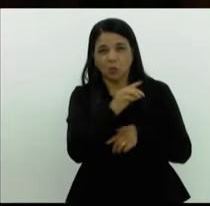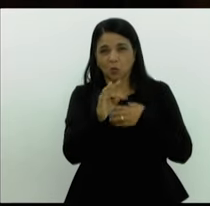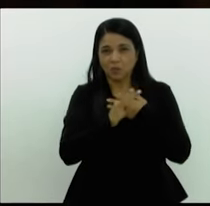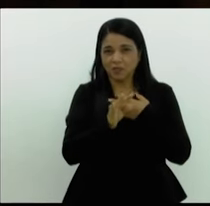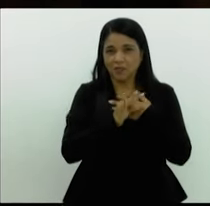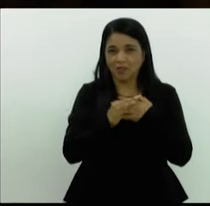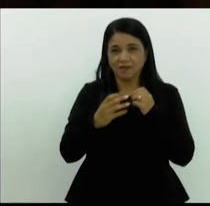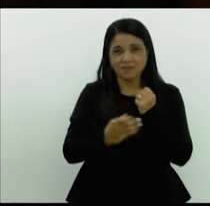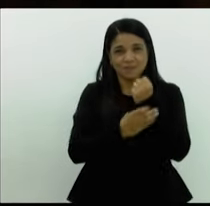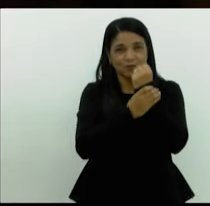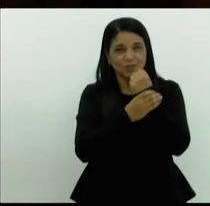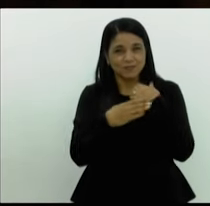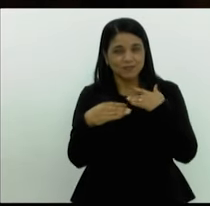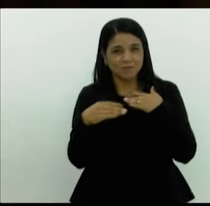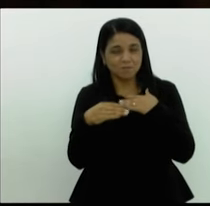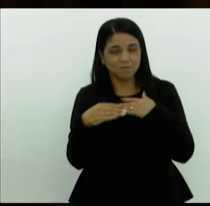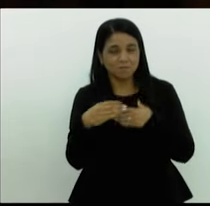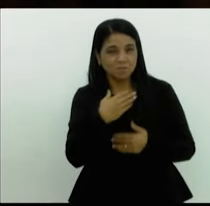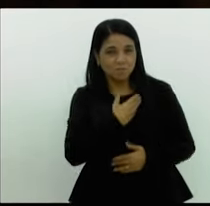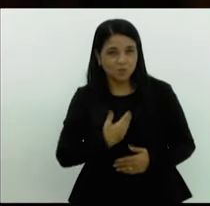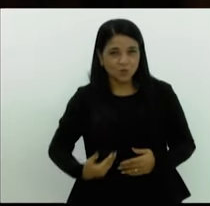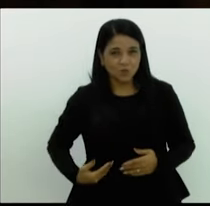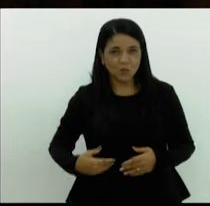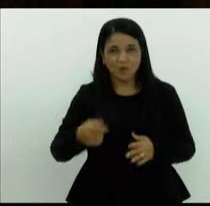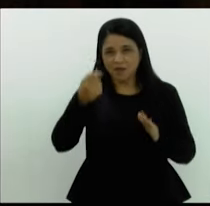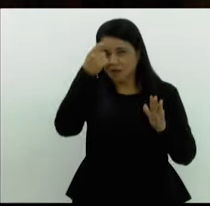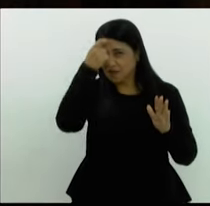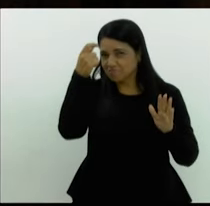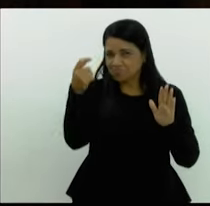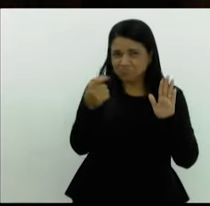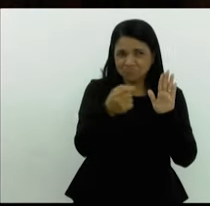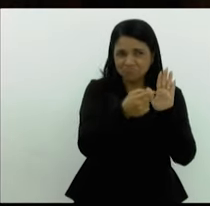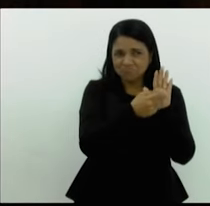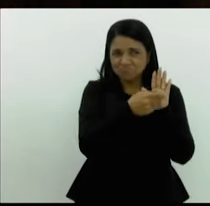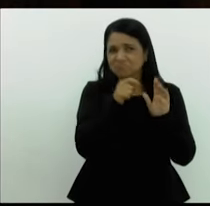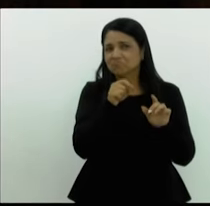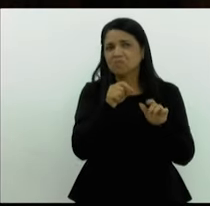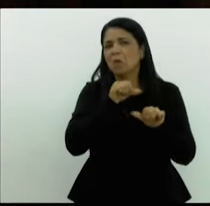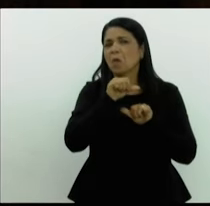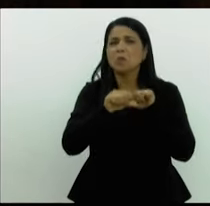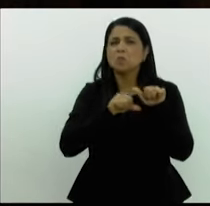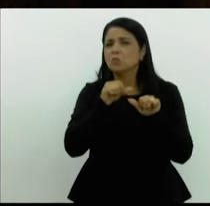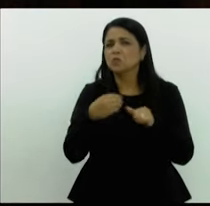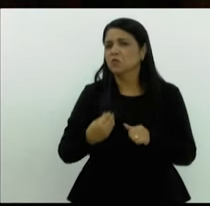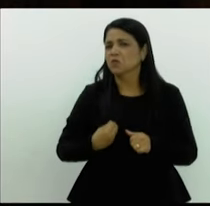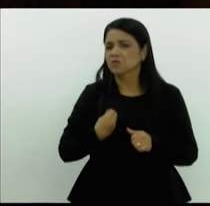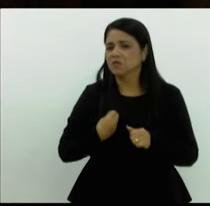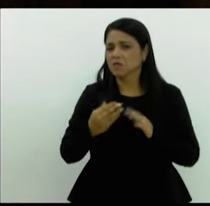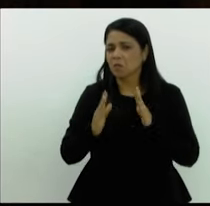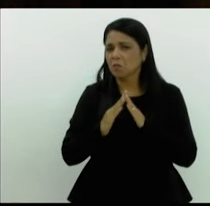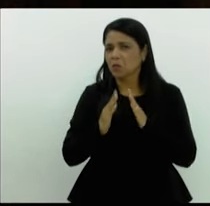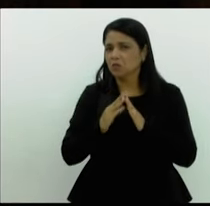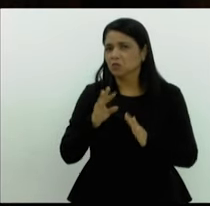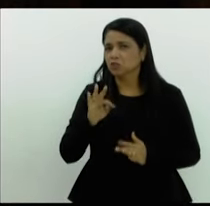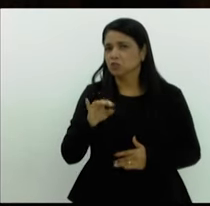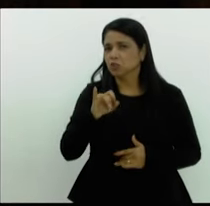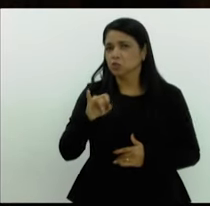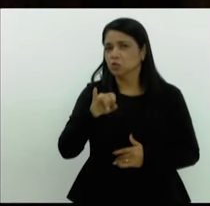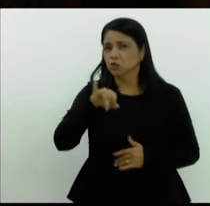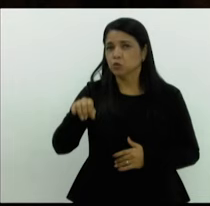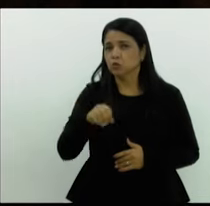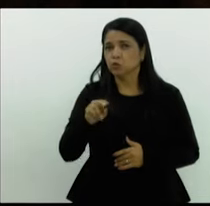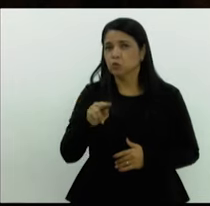pública, aprender sobre inteligência artificial? O que, que isso mudou na sua vida? Eu lhe respondo absolutamente